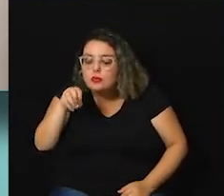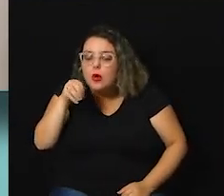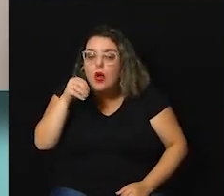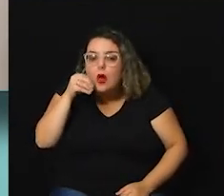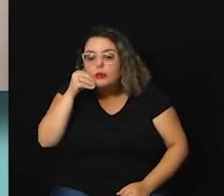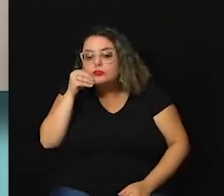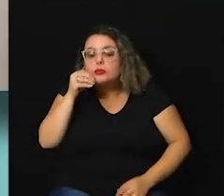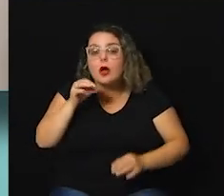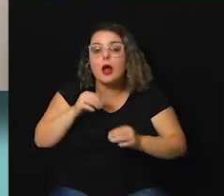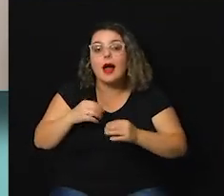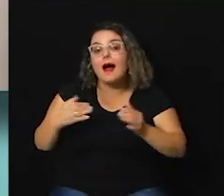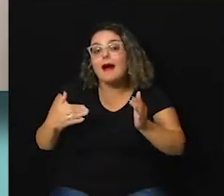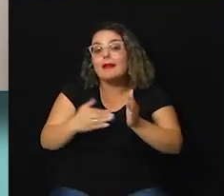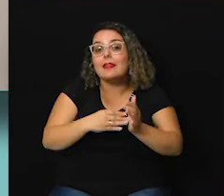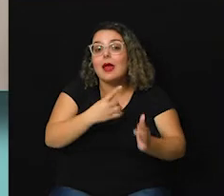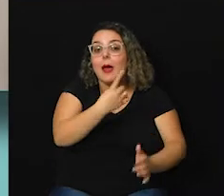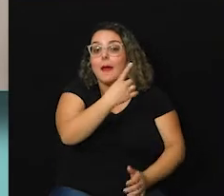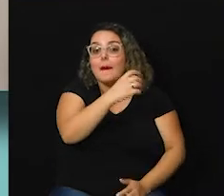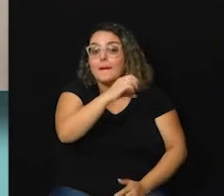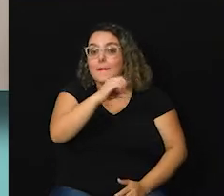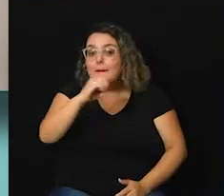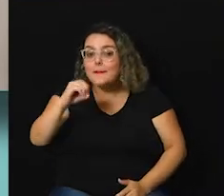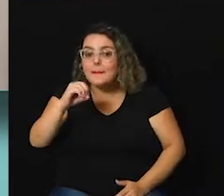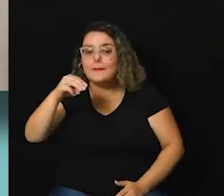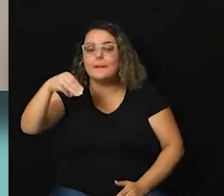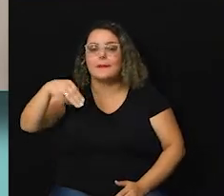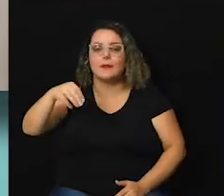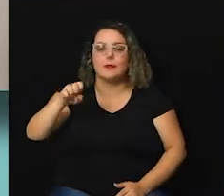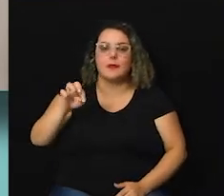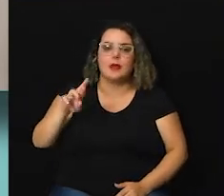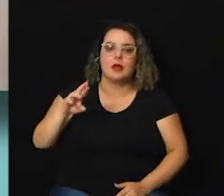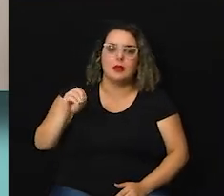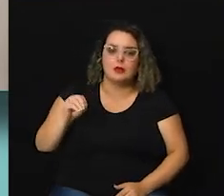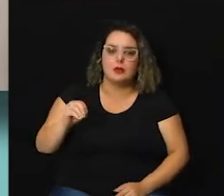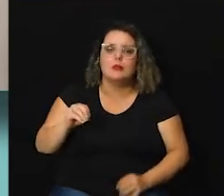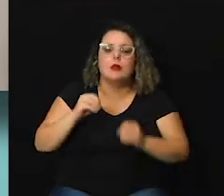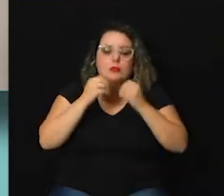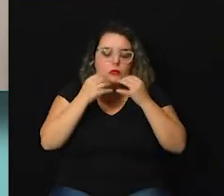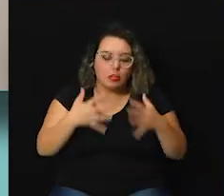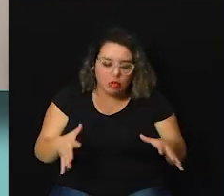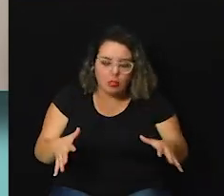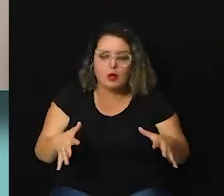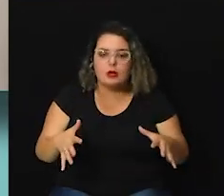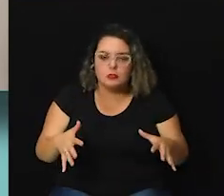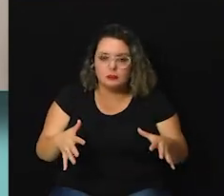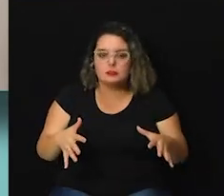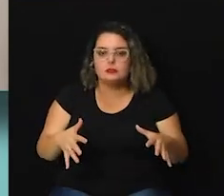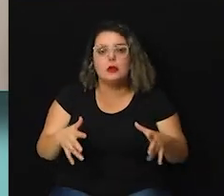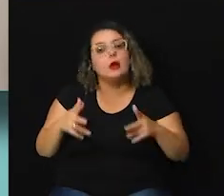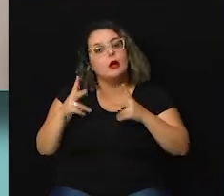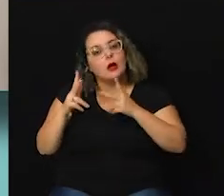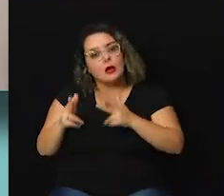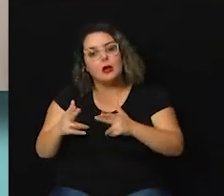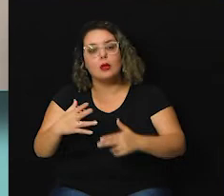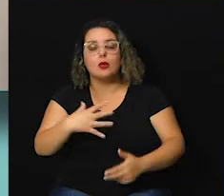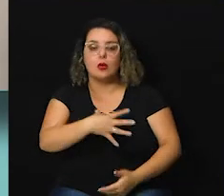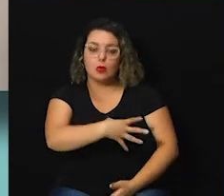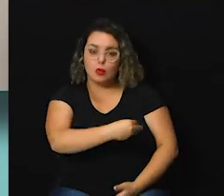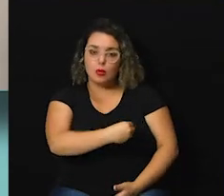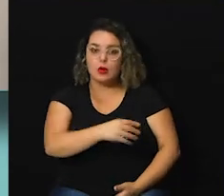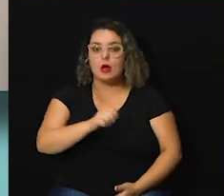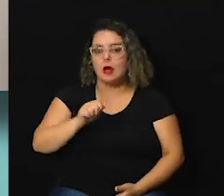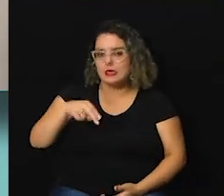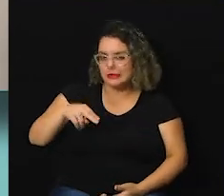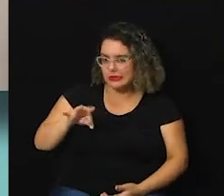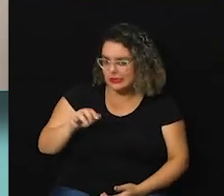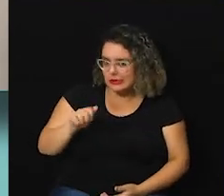carregar um fruto no bico até 1.000 metros. E nessa trajeto ela pode derrubar e estar dispersando, assim como os grandes mamíferos, como